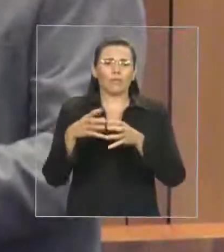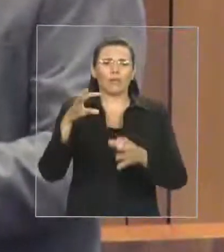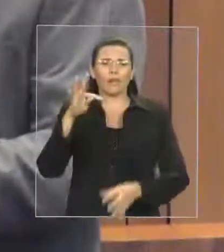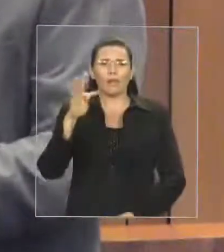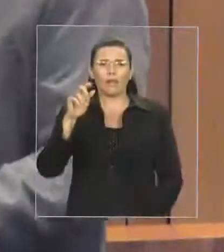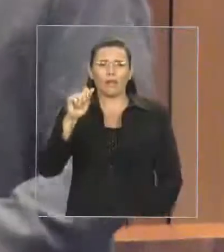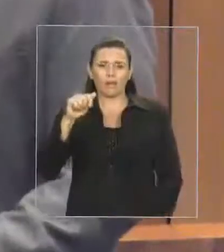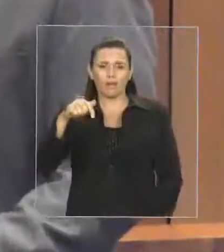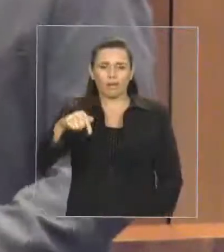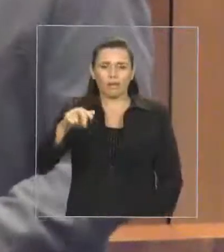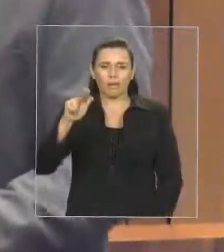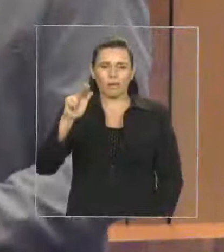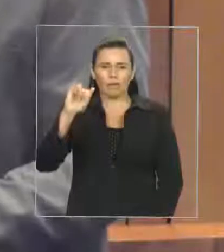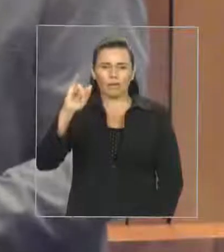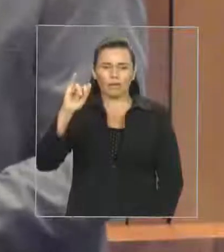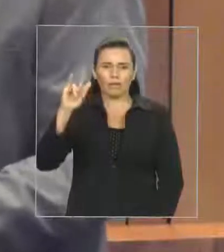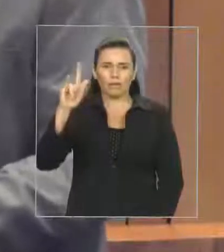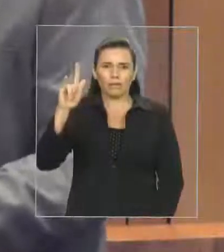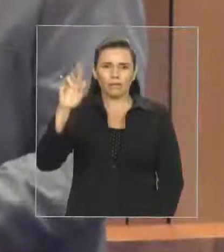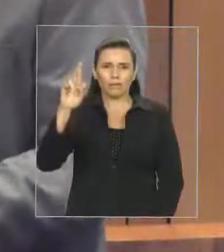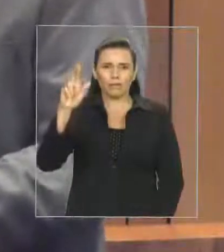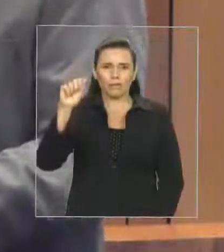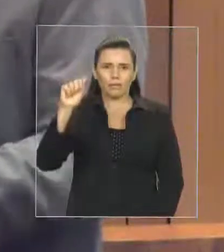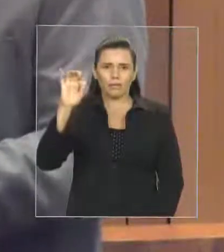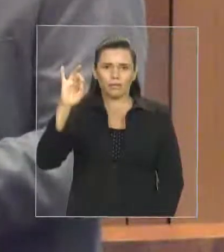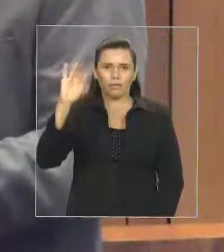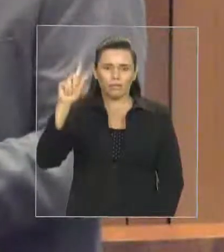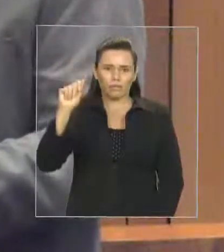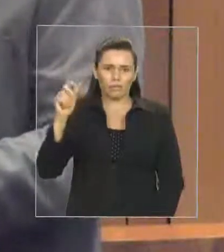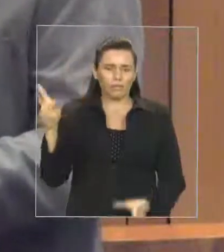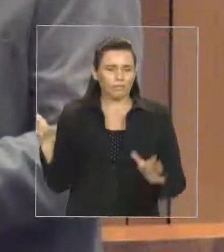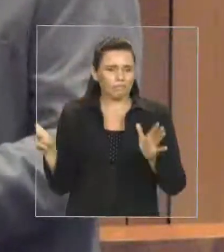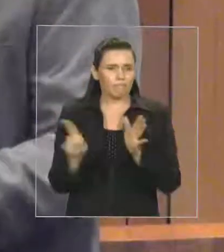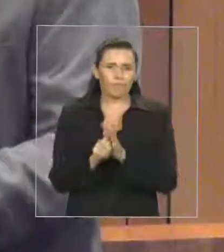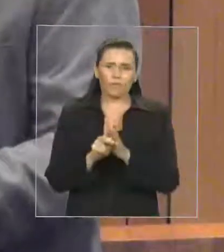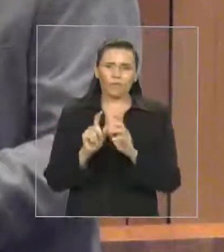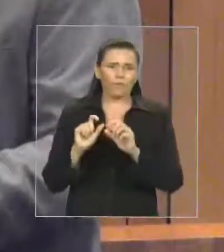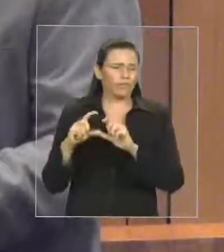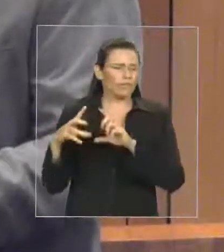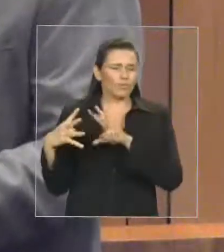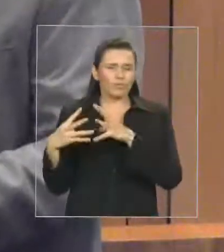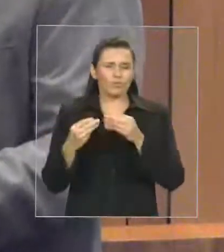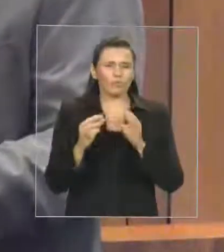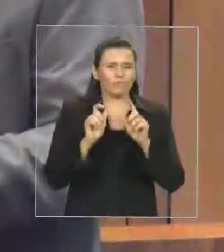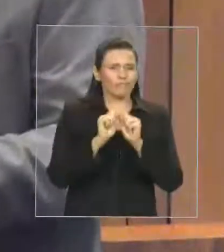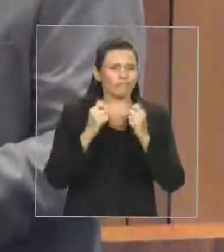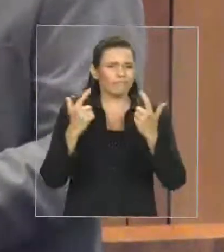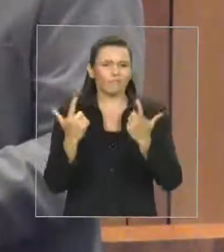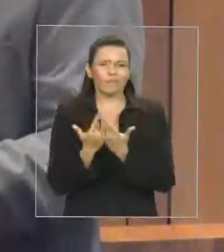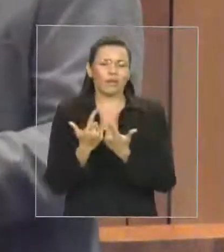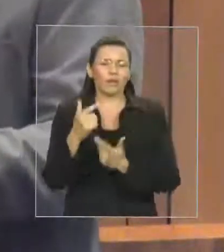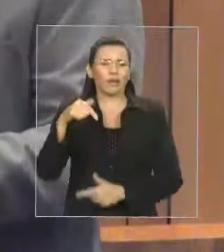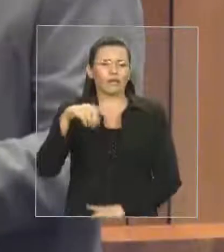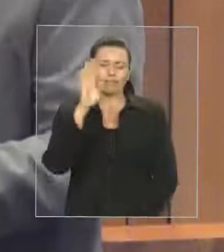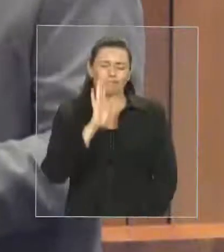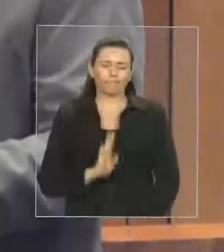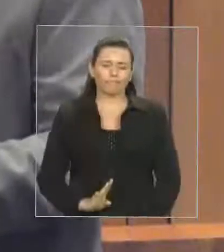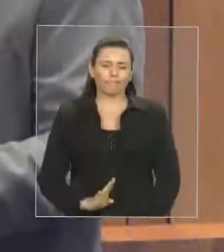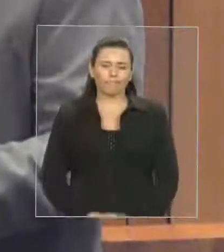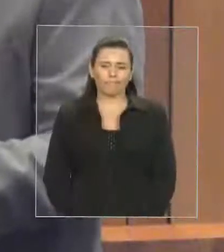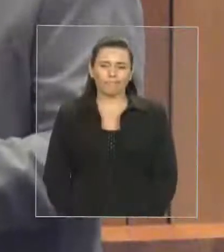na primeira Assembleia Constituinte. A introdução da taquigrafia no Parlamento brasileiro deve-se a